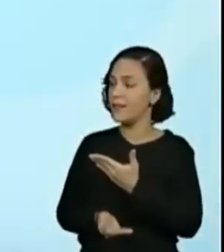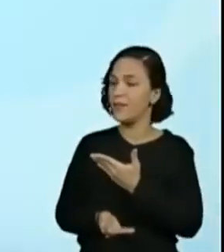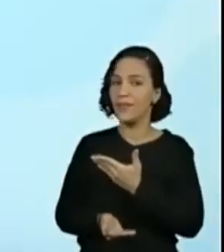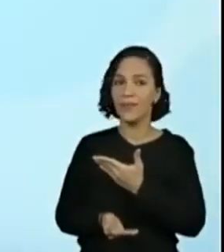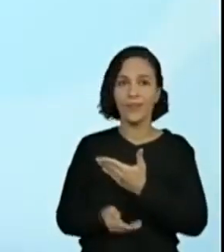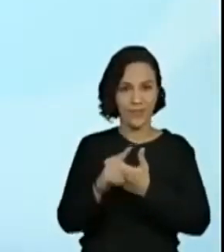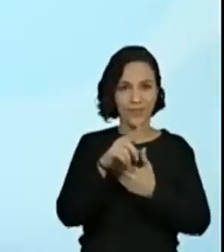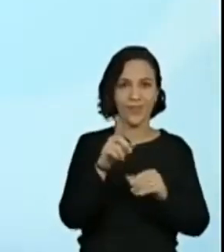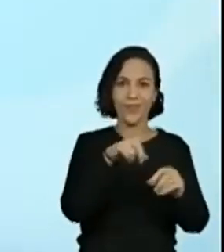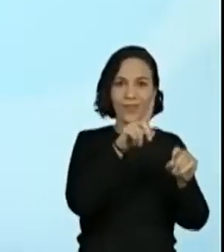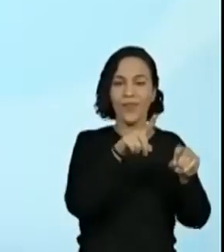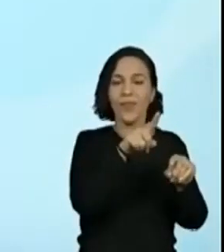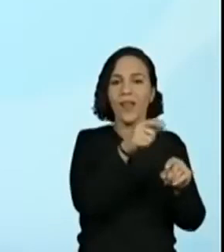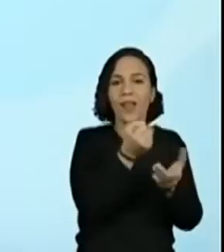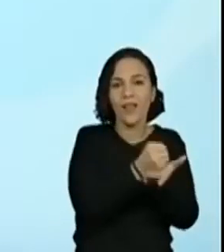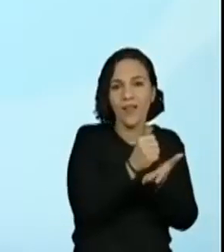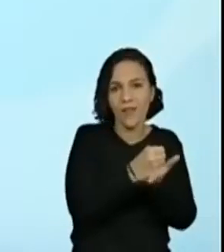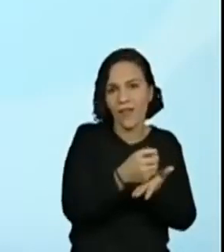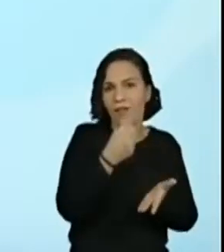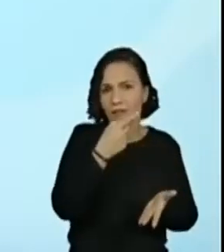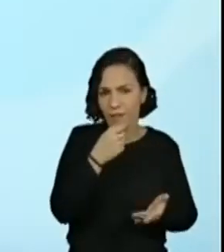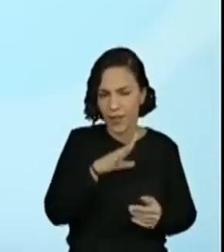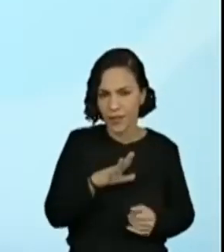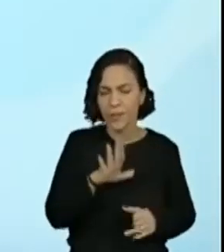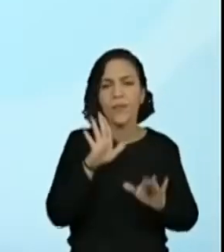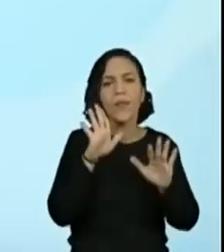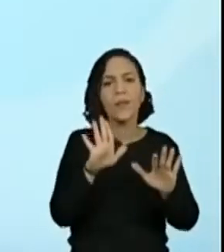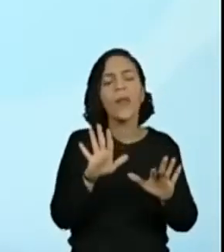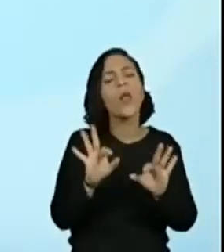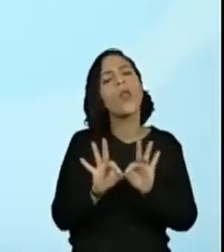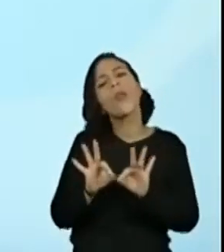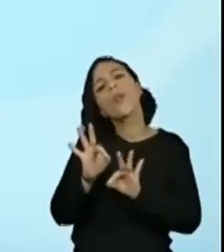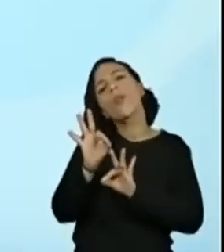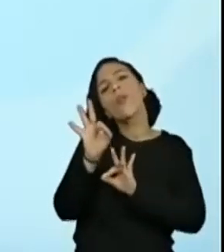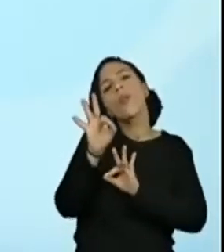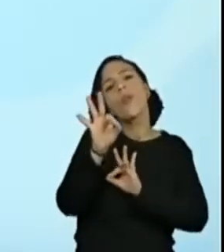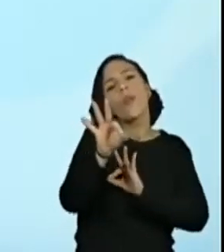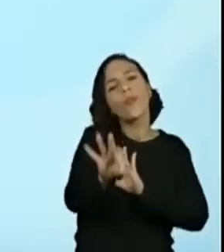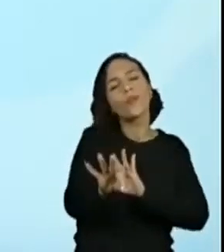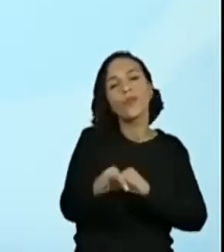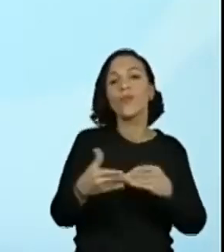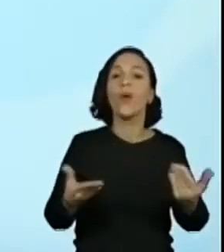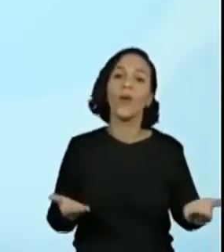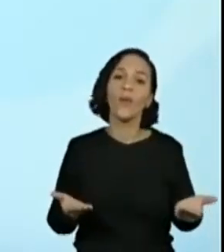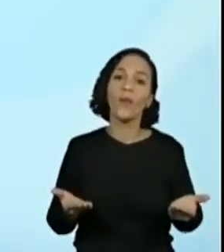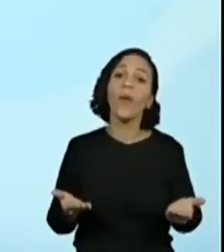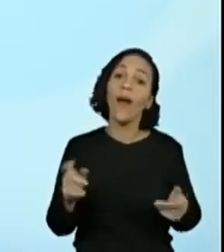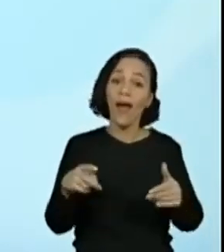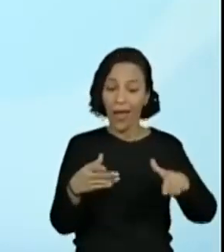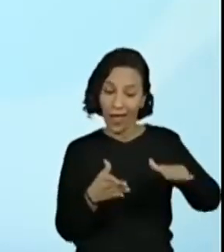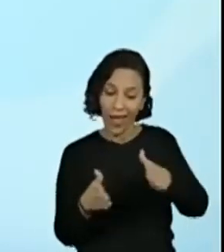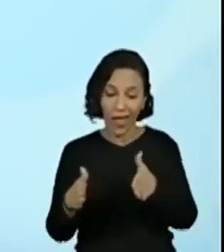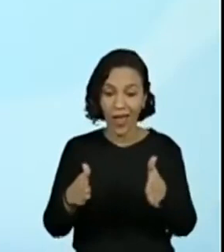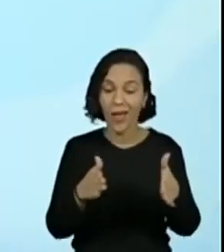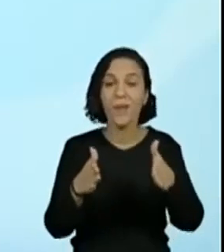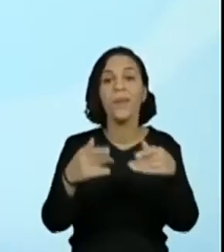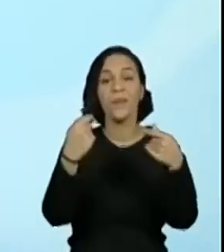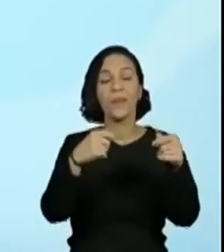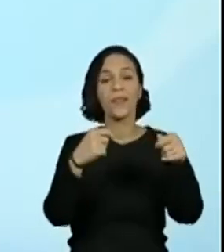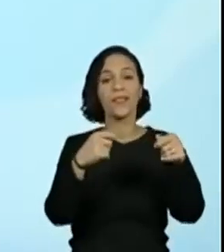farmácia, certo? E aí, o que é mais longe para eles chegarem, que é justamente o caminho que eles precisavam